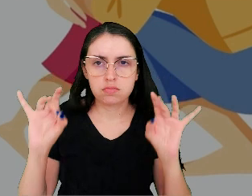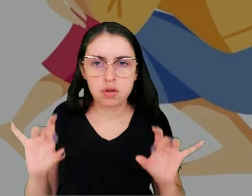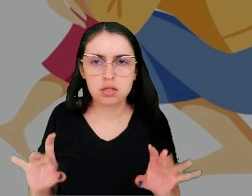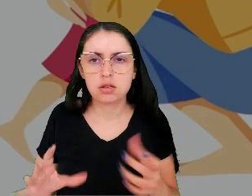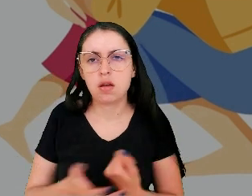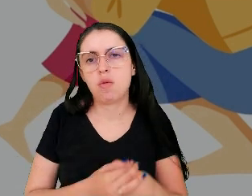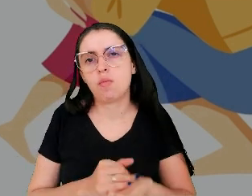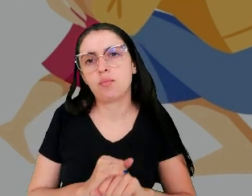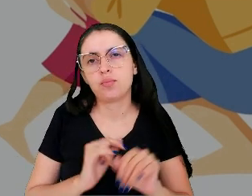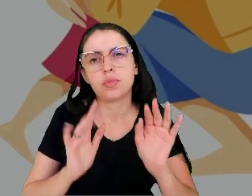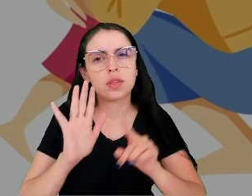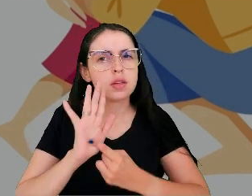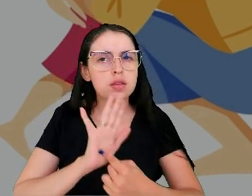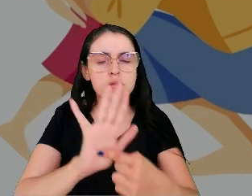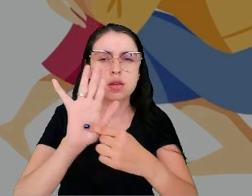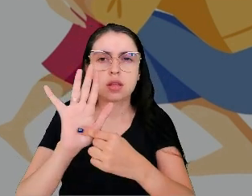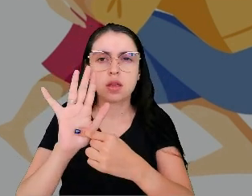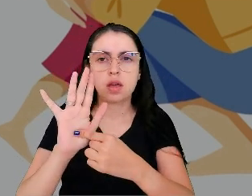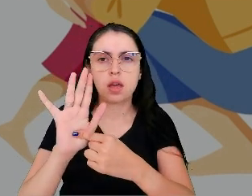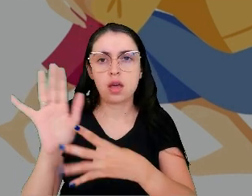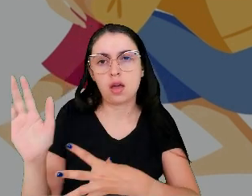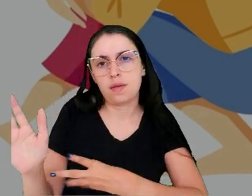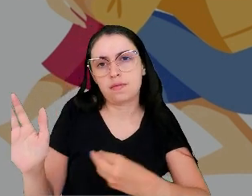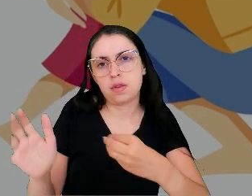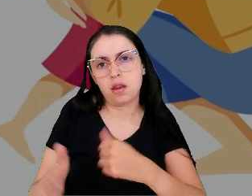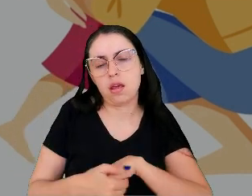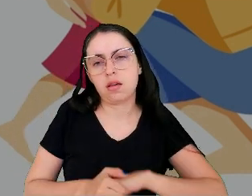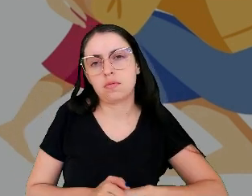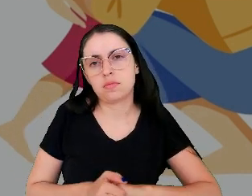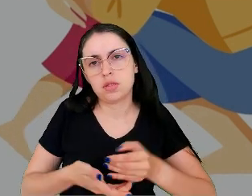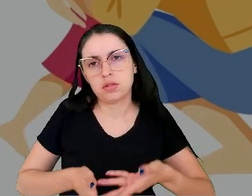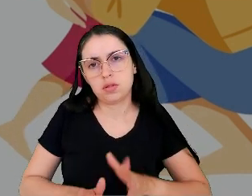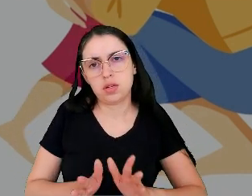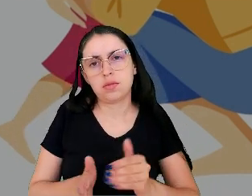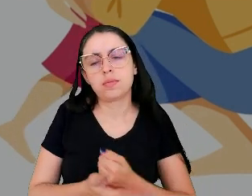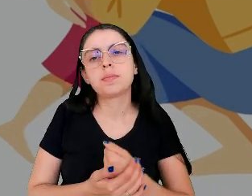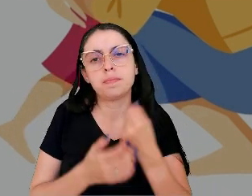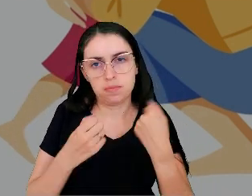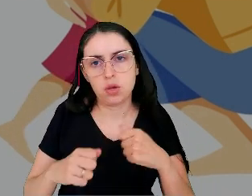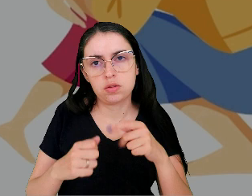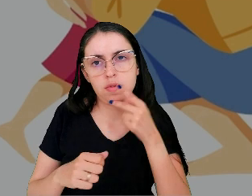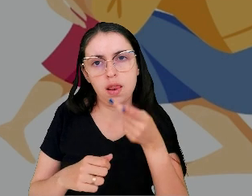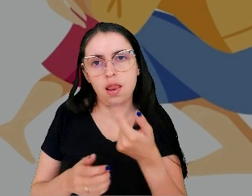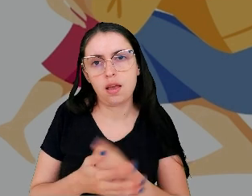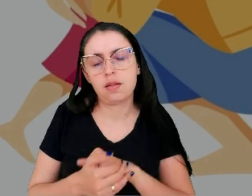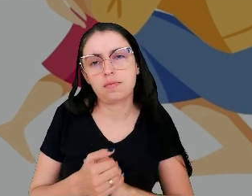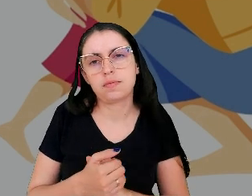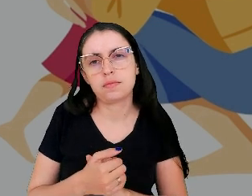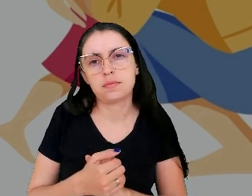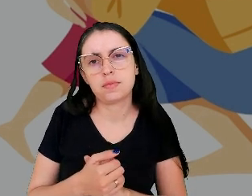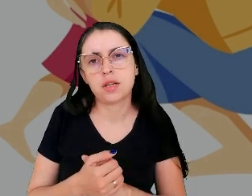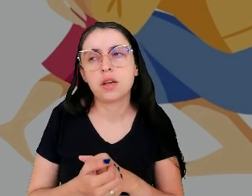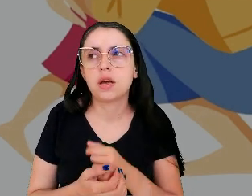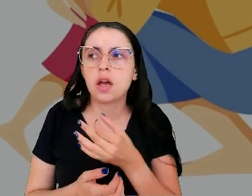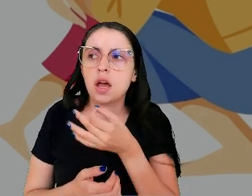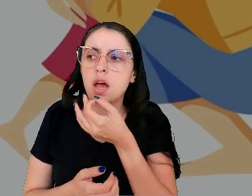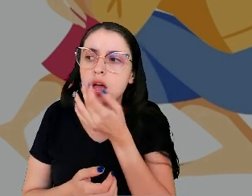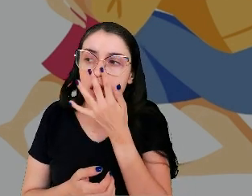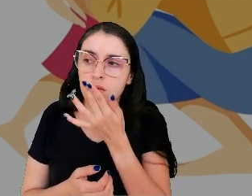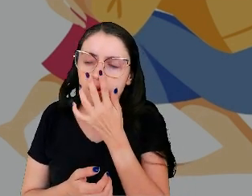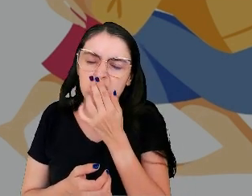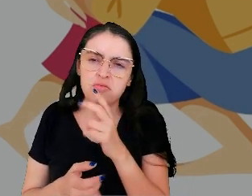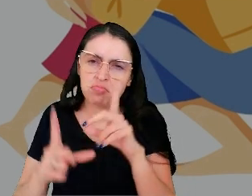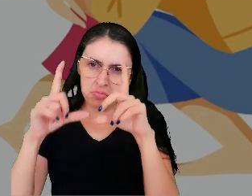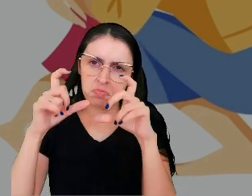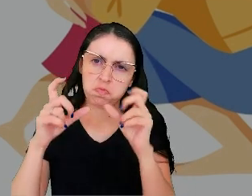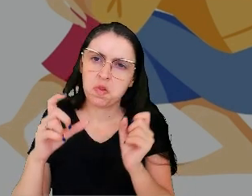para mim é o símbolo da maternidade. E vocês vão entender por quê. José, por favor, pode falar. Eu acho que essa foto tem